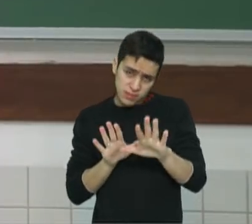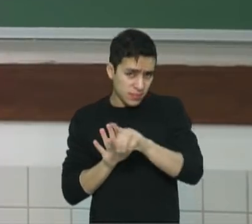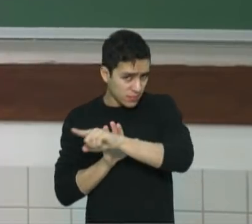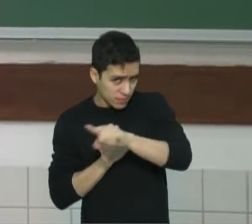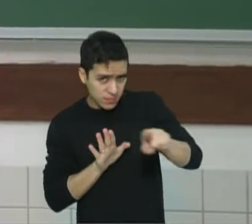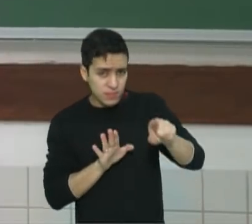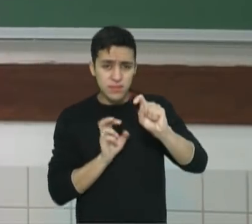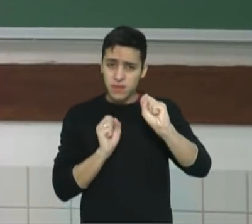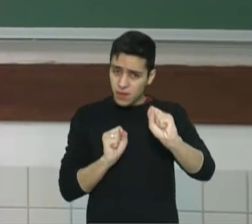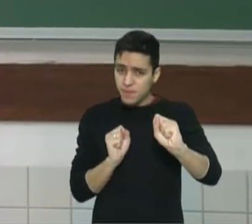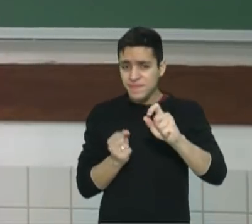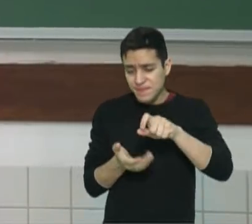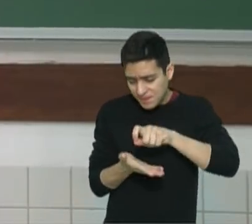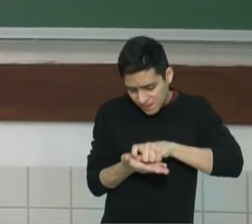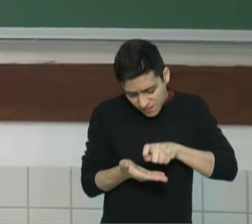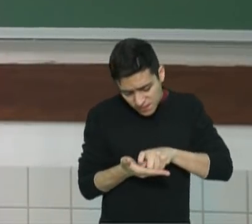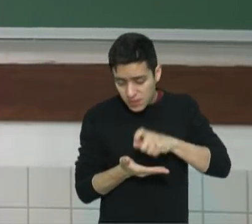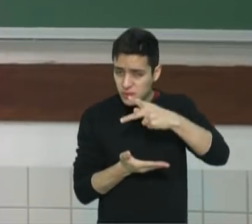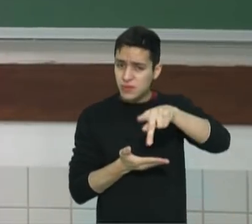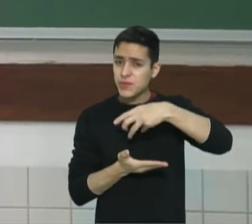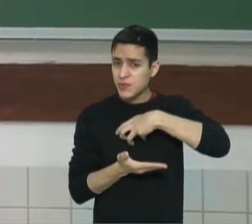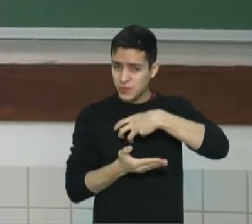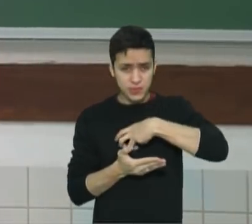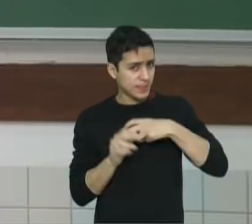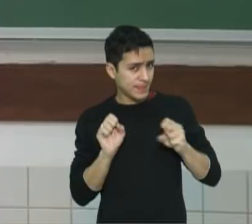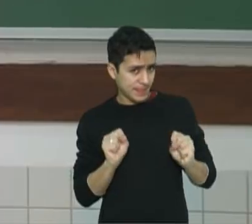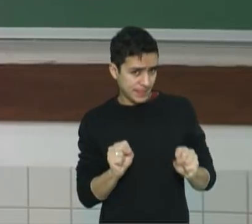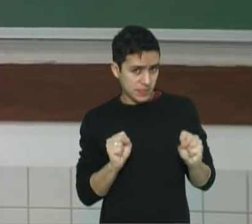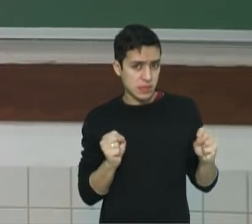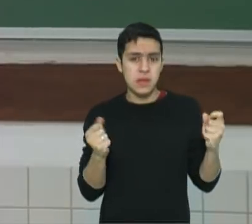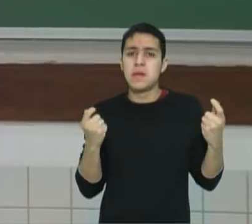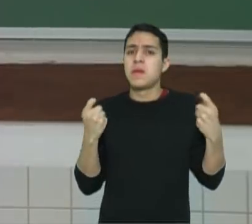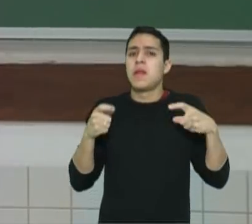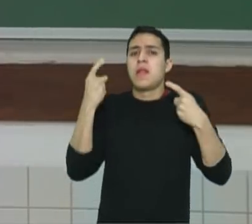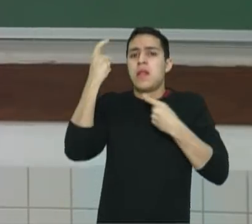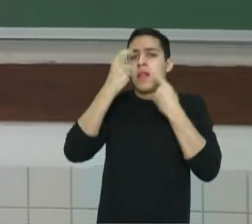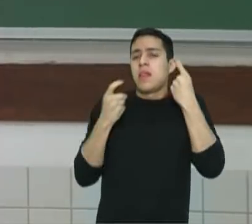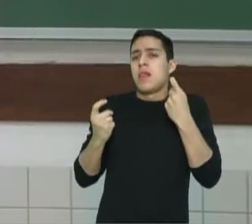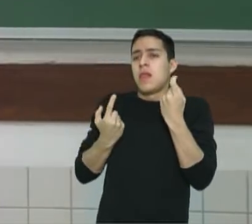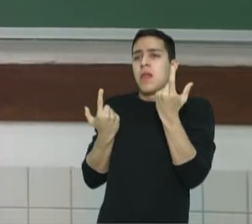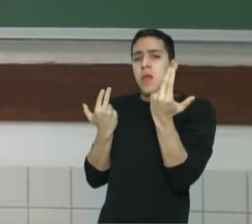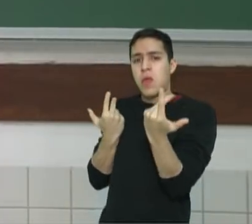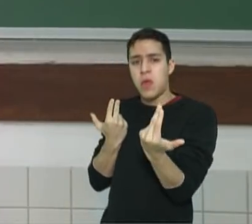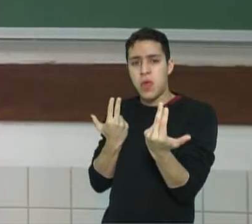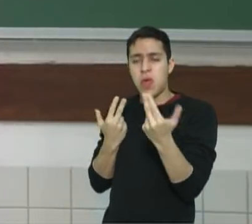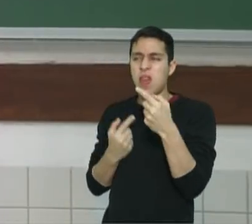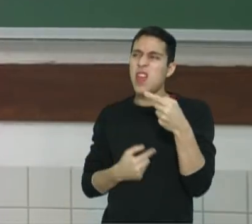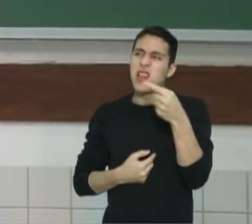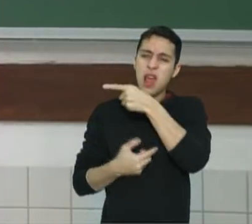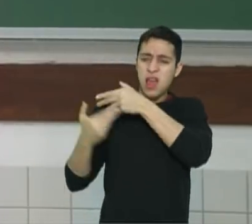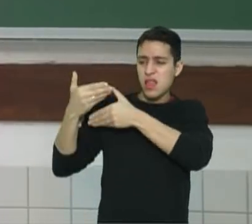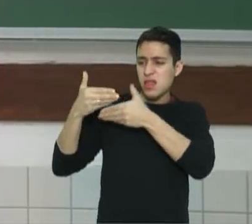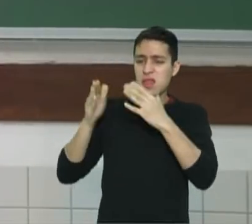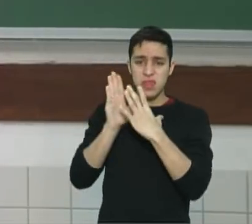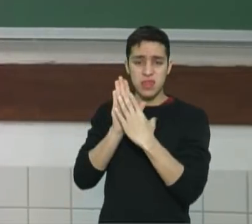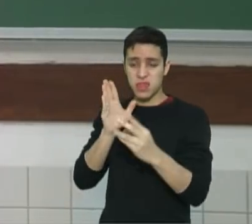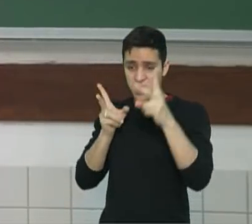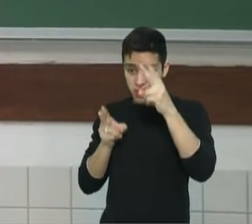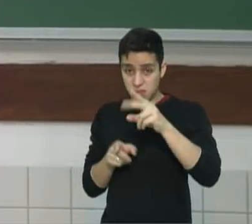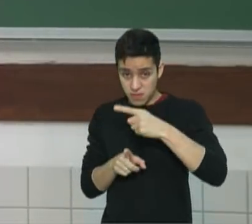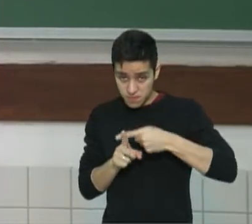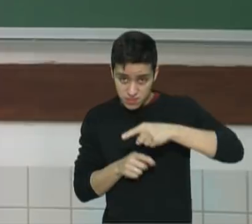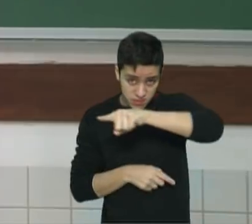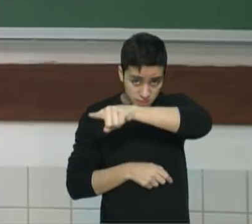você deve escrever com as suas próprias palavras. Não se atenham à exatidão das palavras colocadas, porque quando você usa as